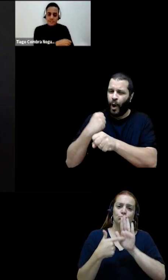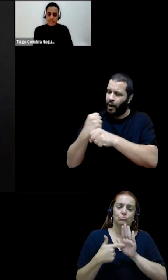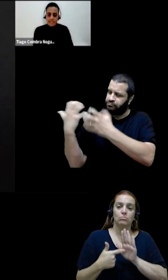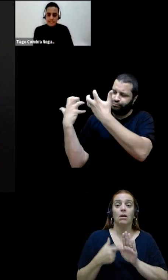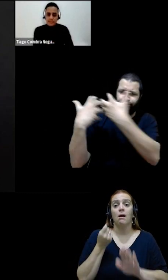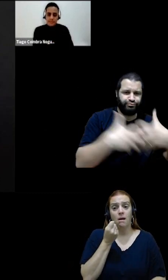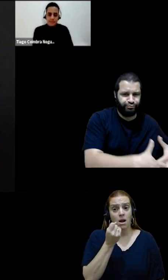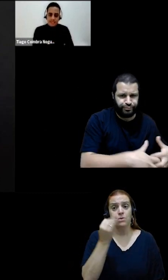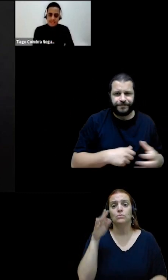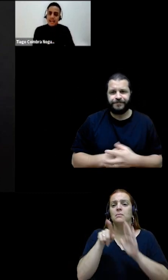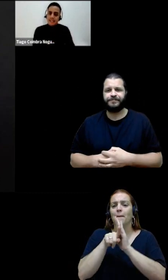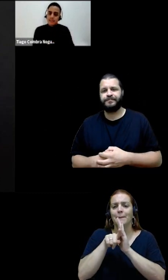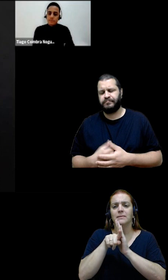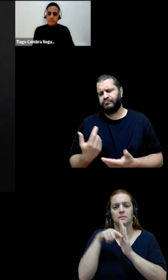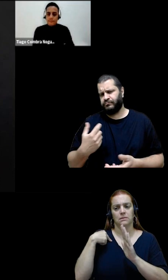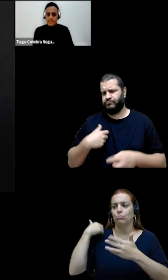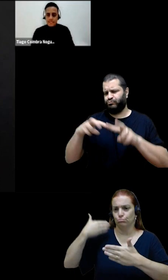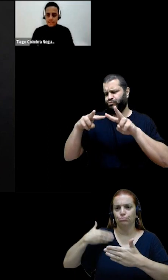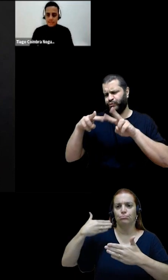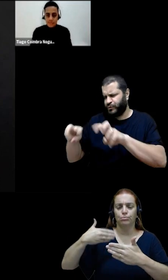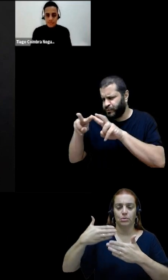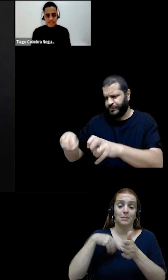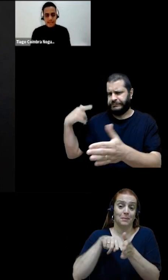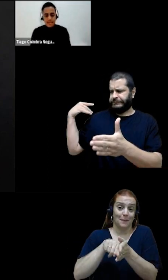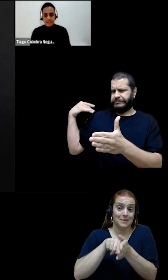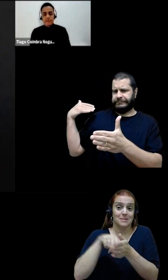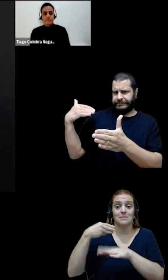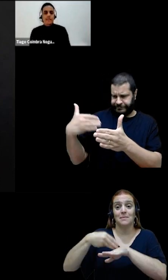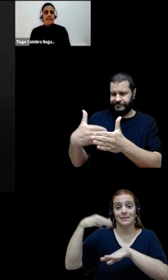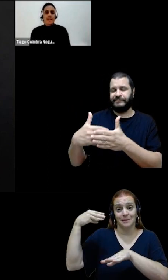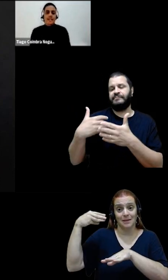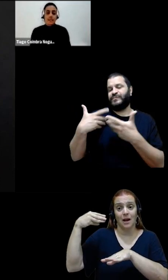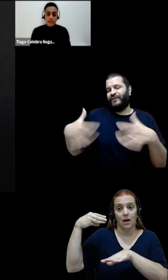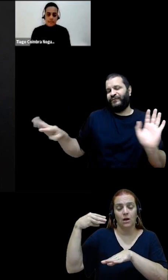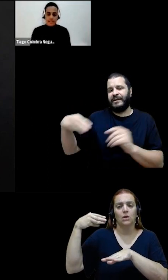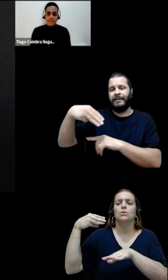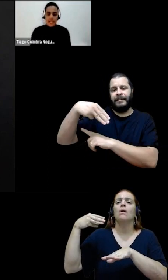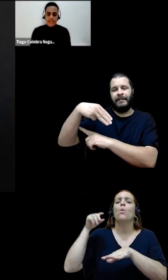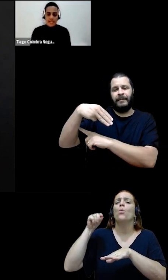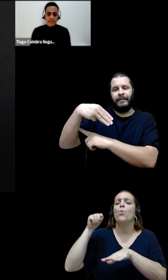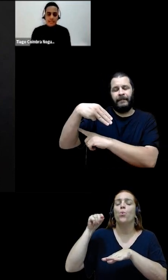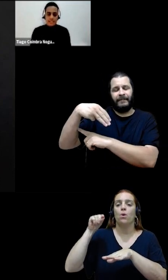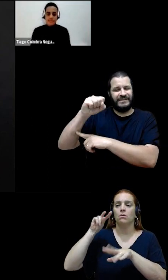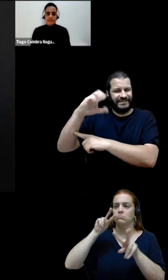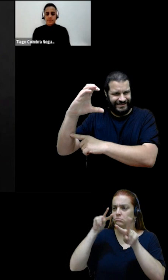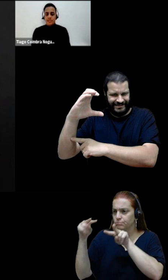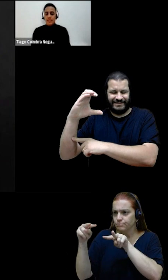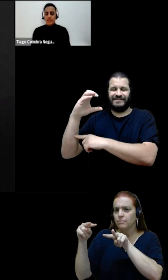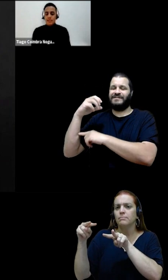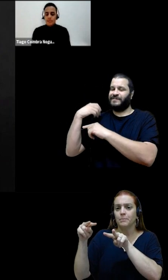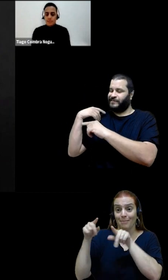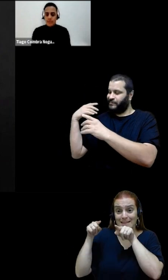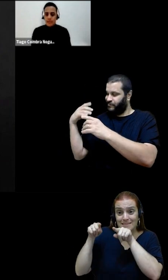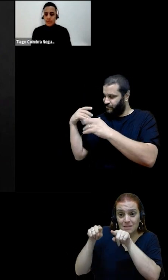pouco das pesquisas que eu tenho realizado, uma pesquisa que eu fiz no mestrado, que olha para a atividade da interpretação